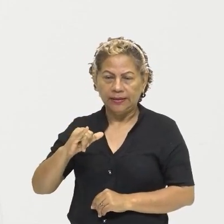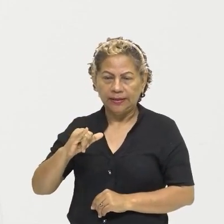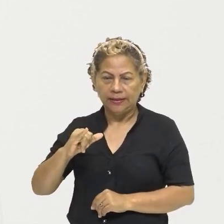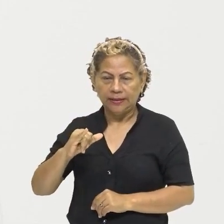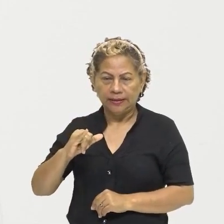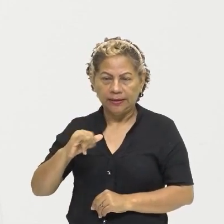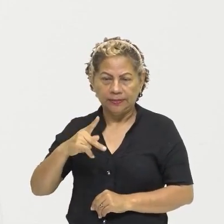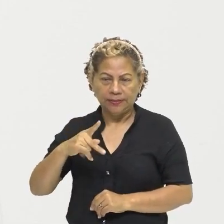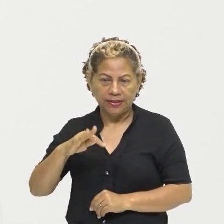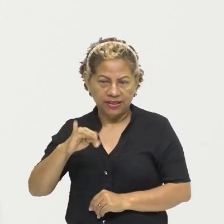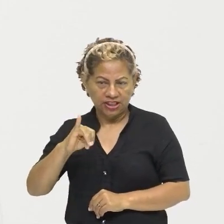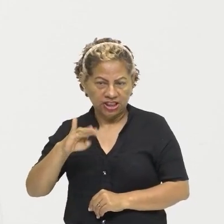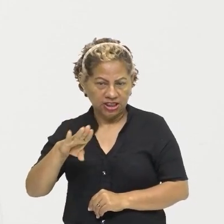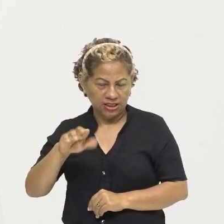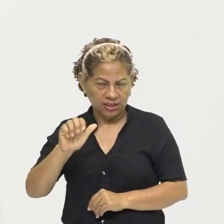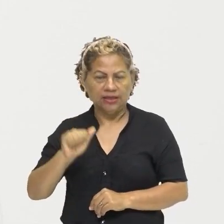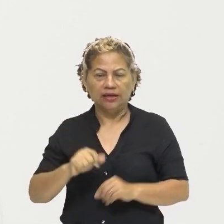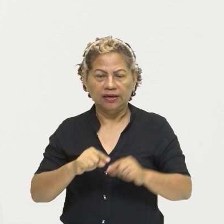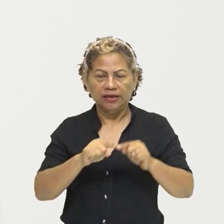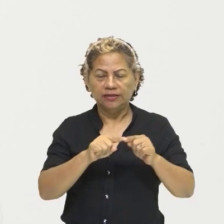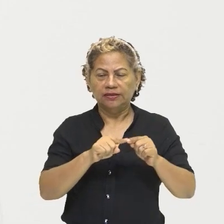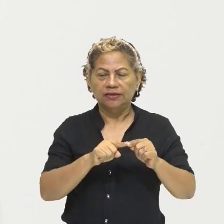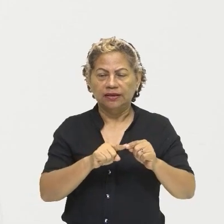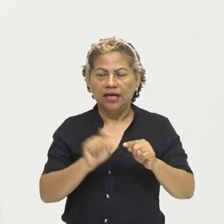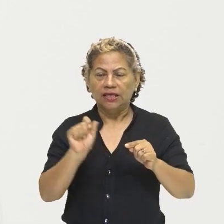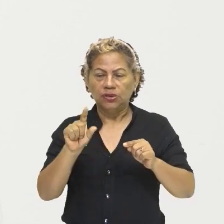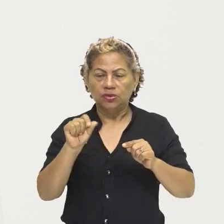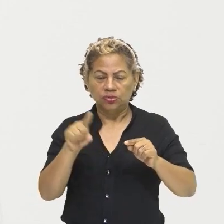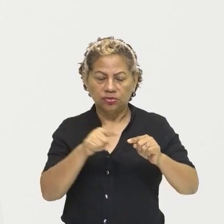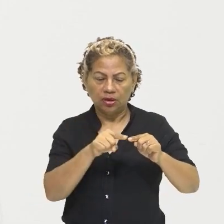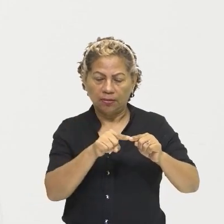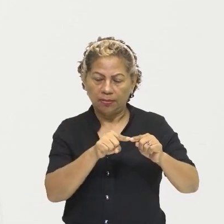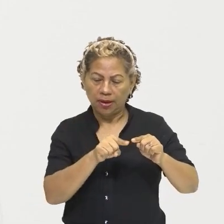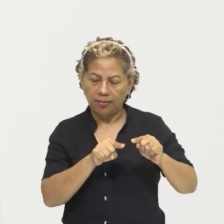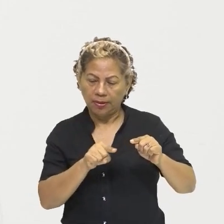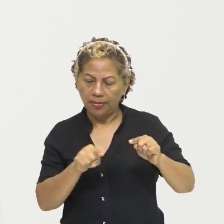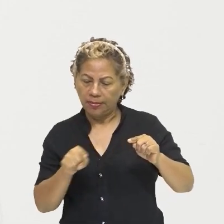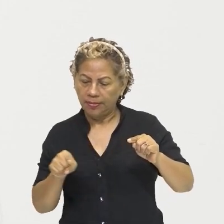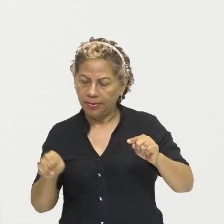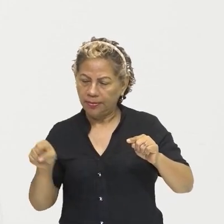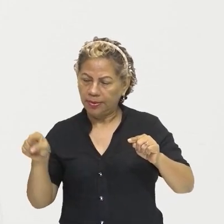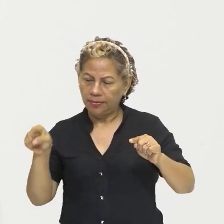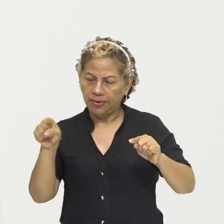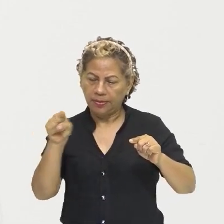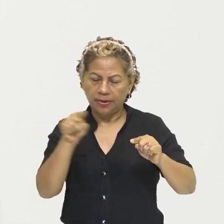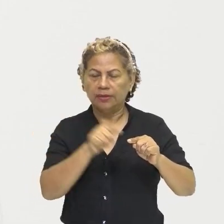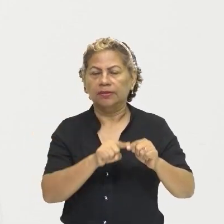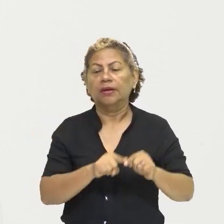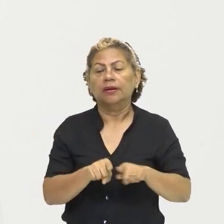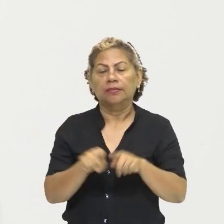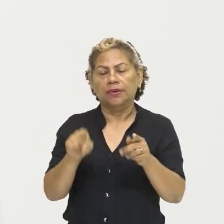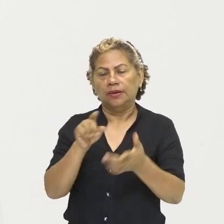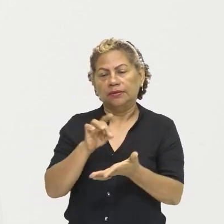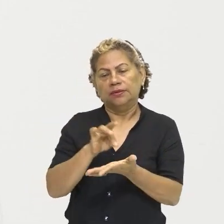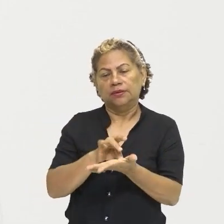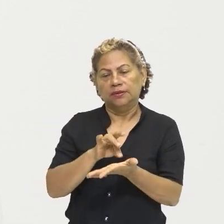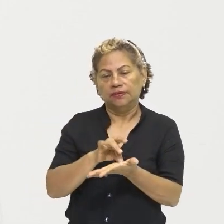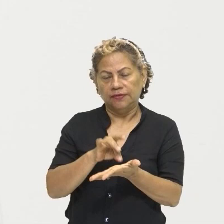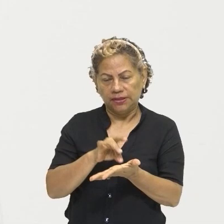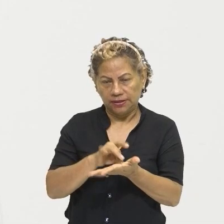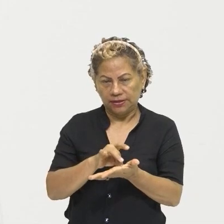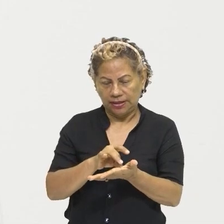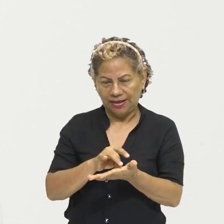a elipse está bem acentuada, né? Para que você entenda que é uma elipse. Mas, na verdade, na realidade,